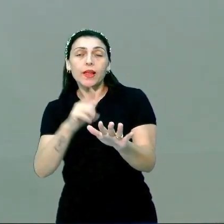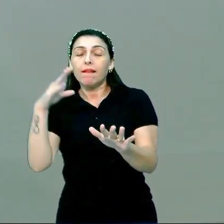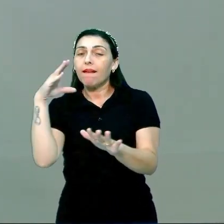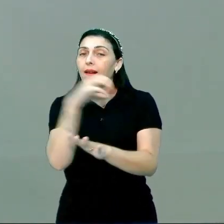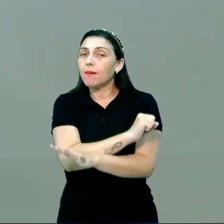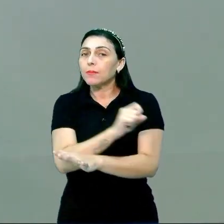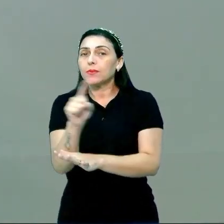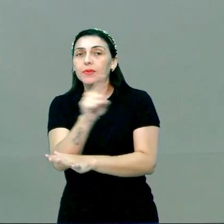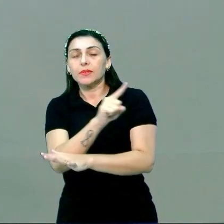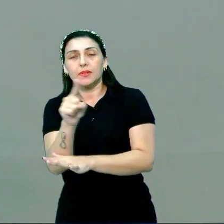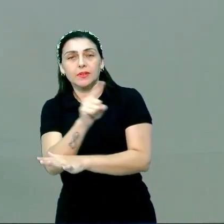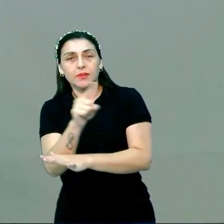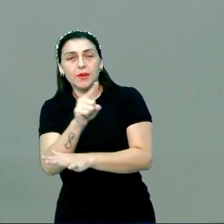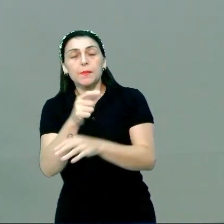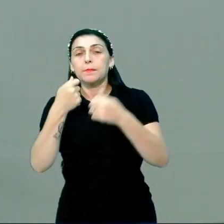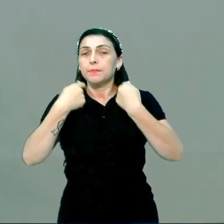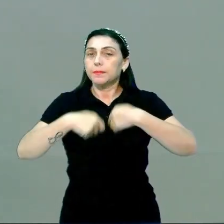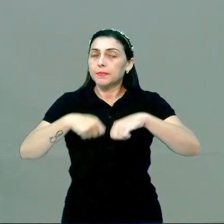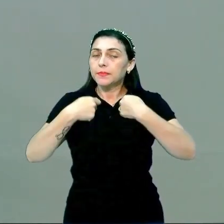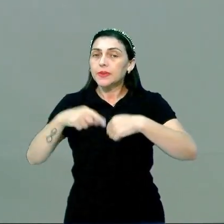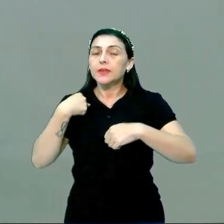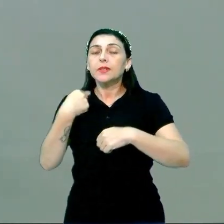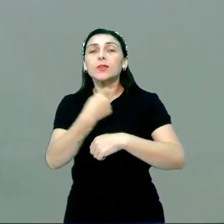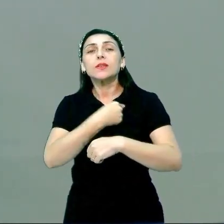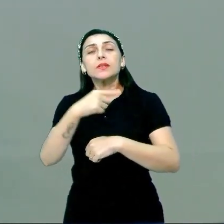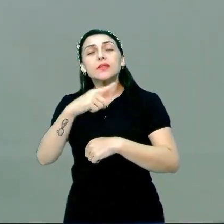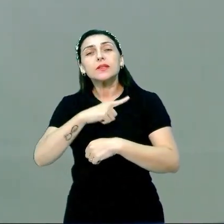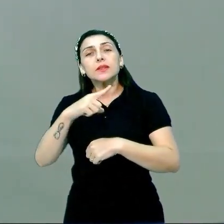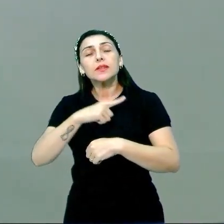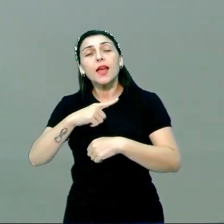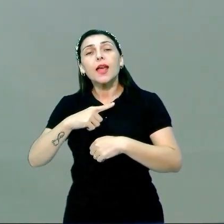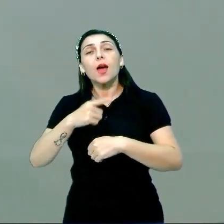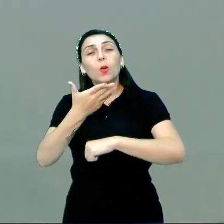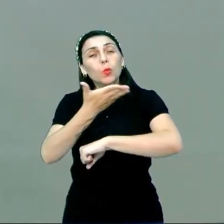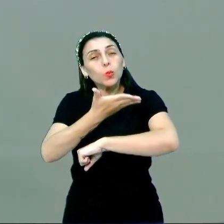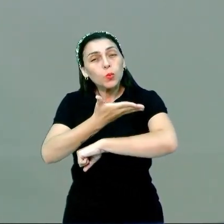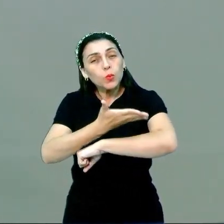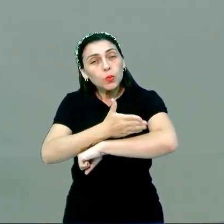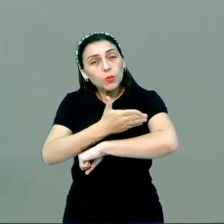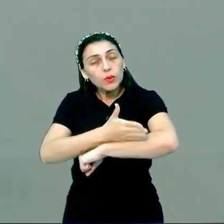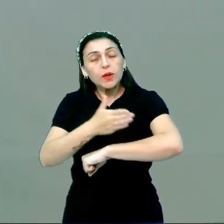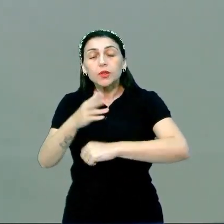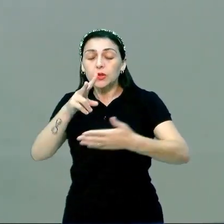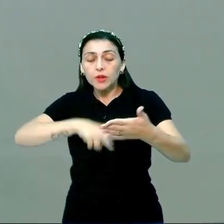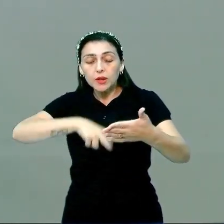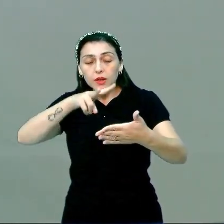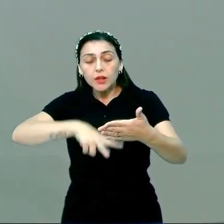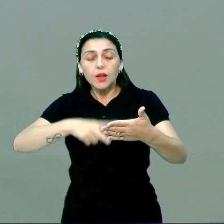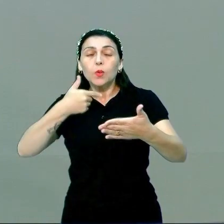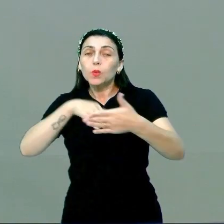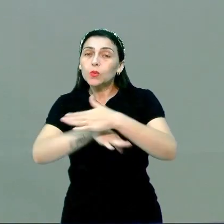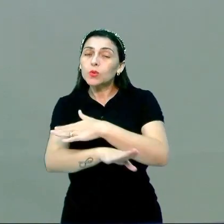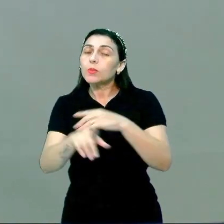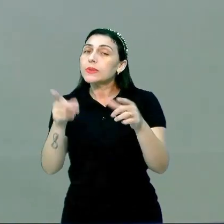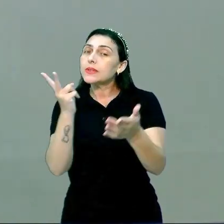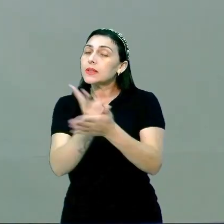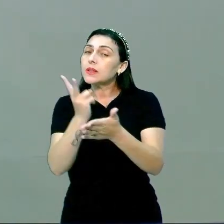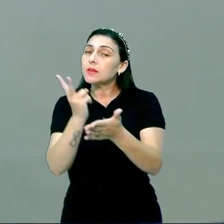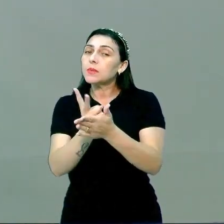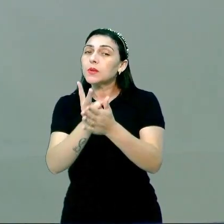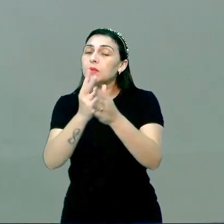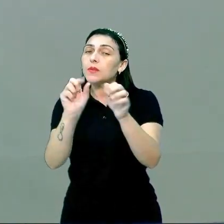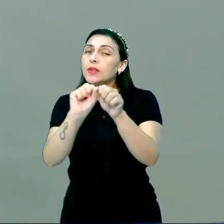para a noite, tá? É preciso que a gente tenha o hábito de ler, que a gente tenha o hábito sempre de